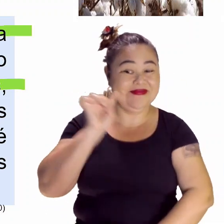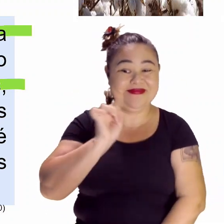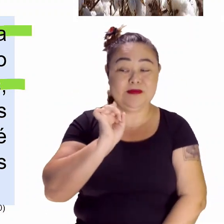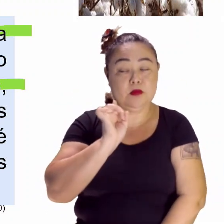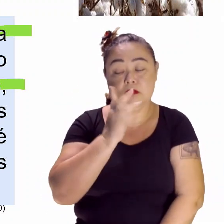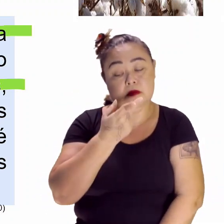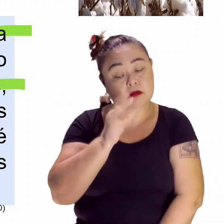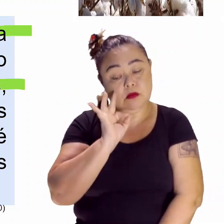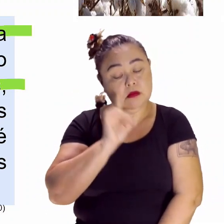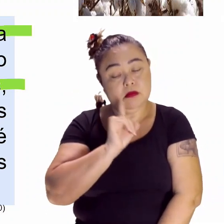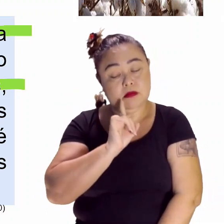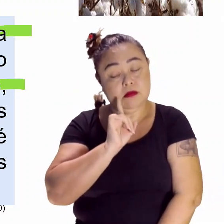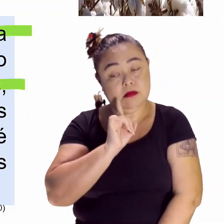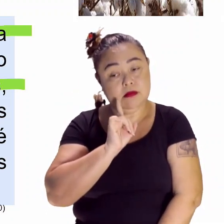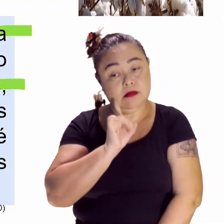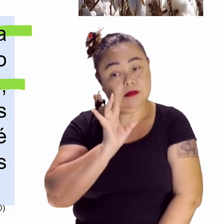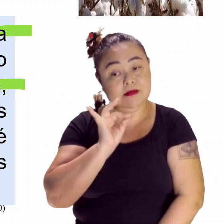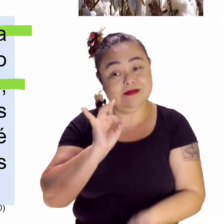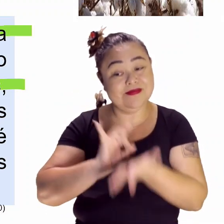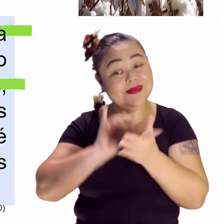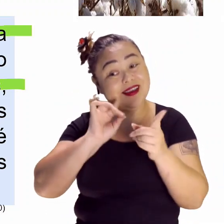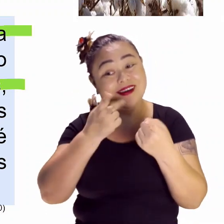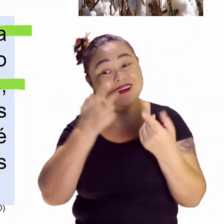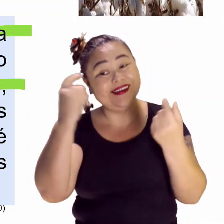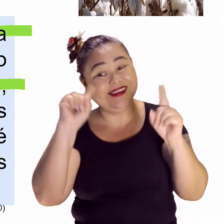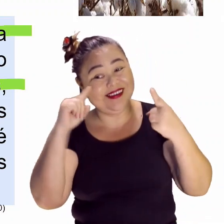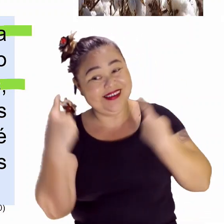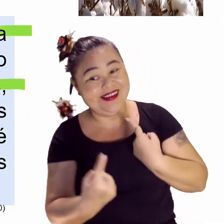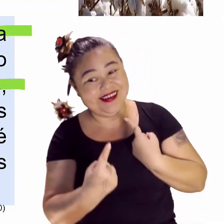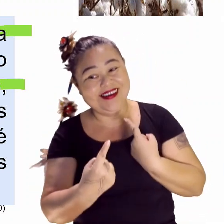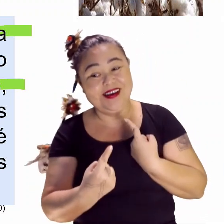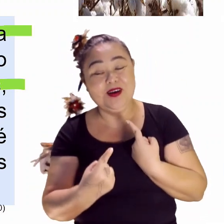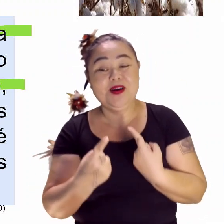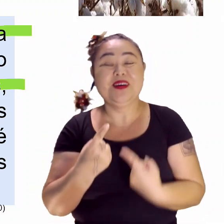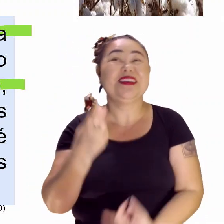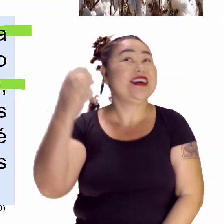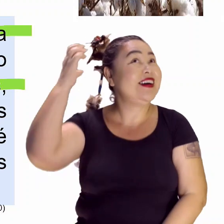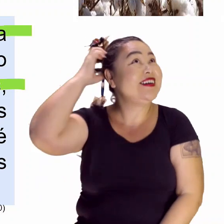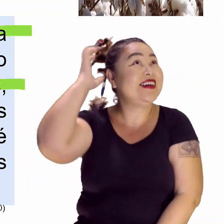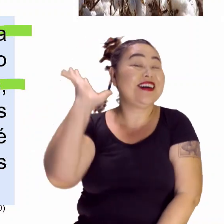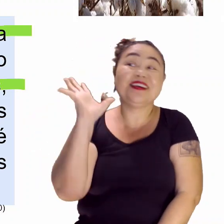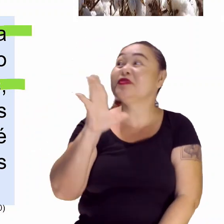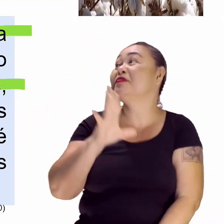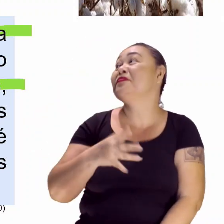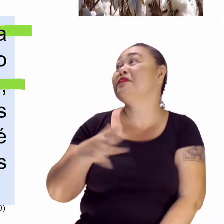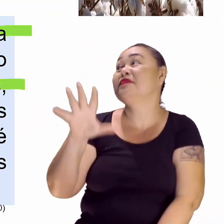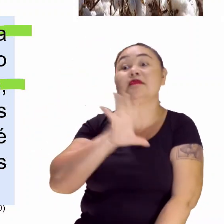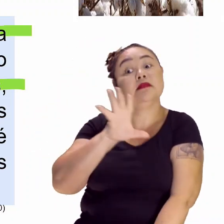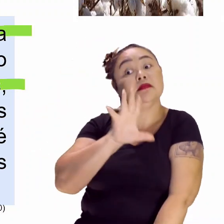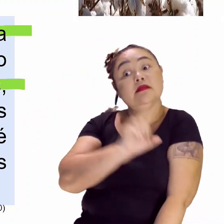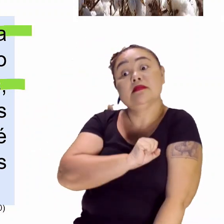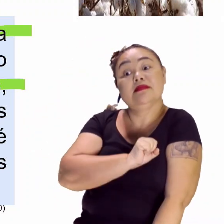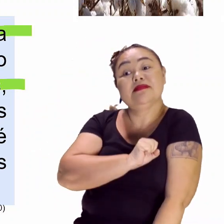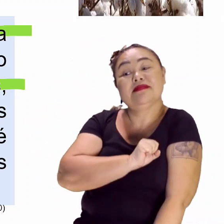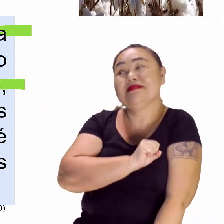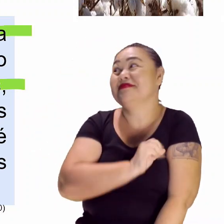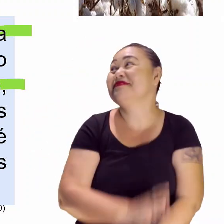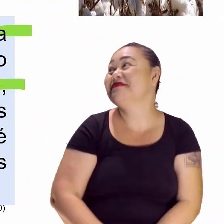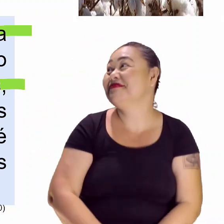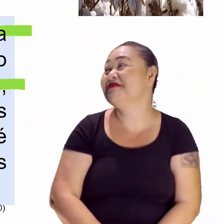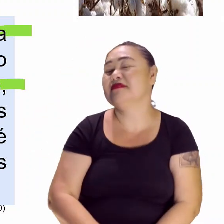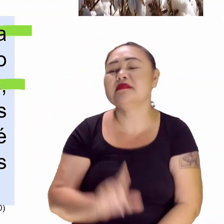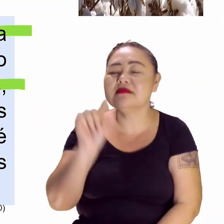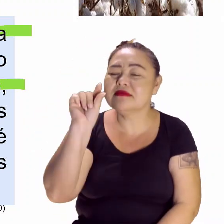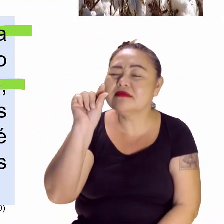verdade para não falar o contrário né aldelinda também eu gosto de café só um pouquinho